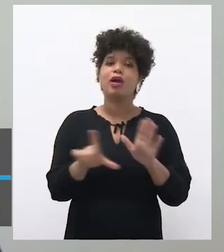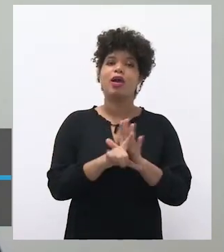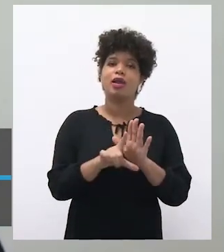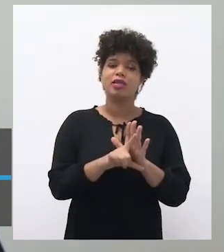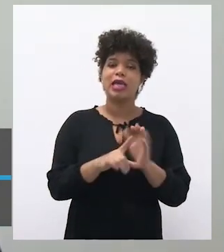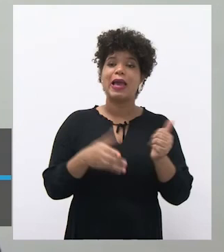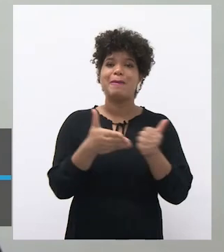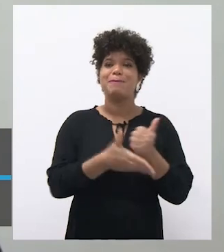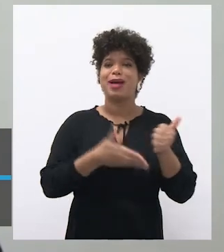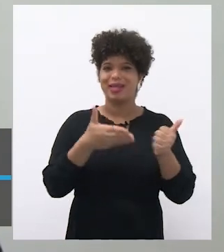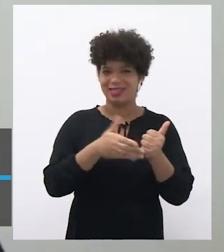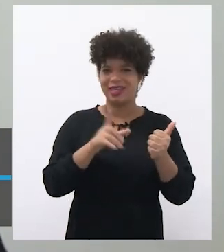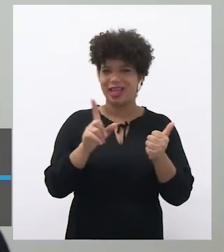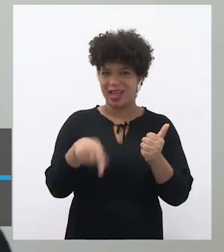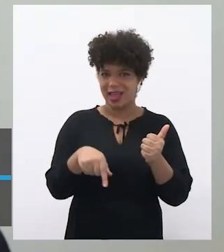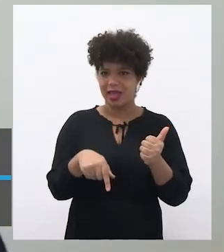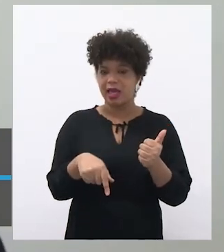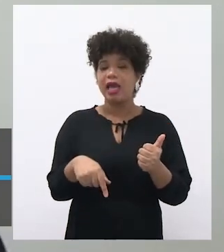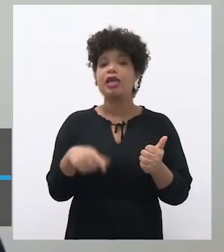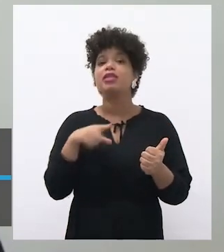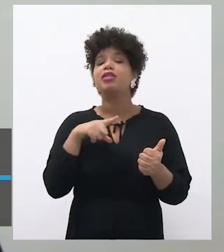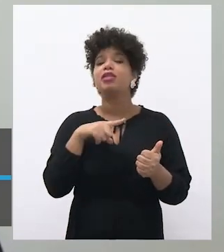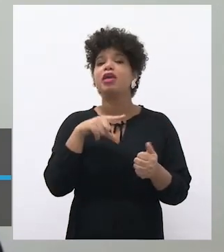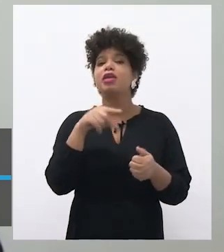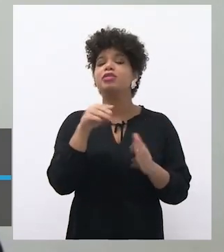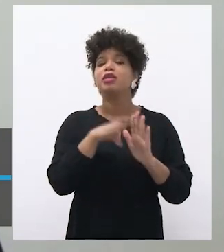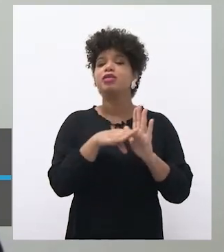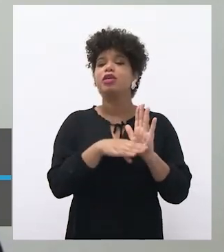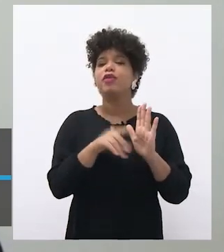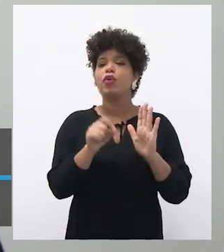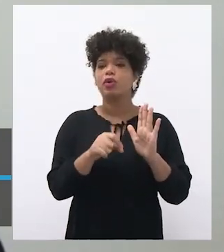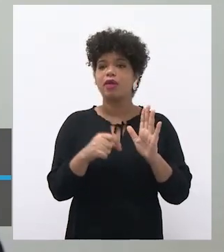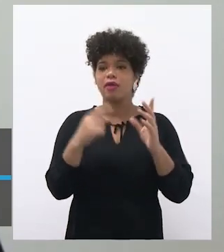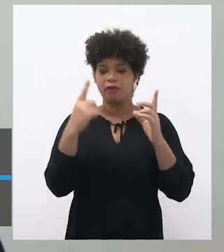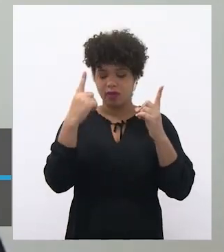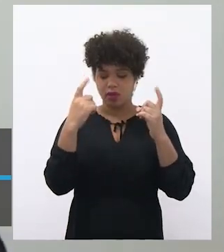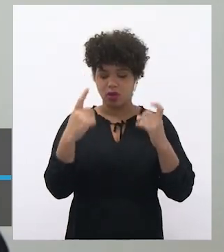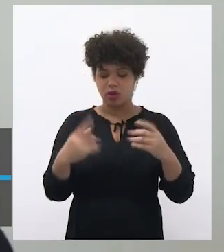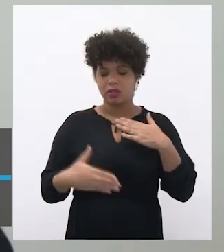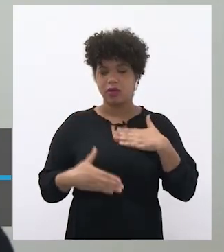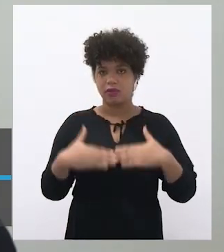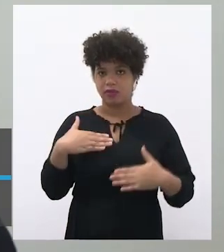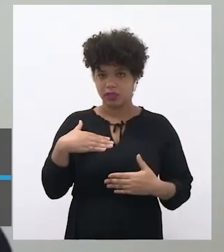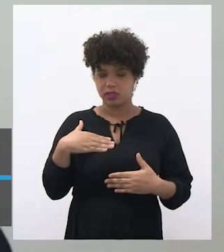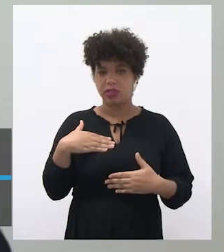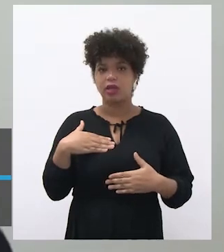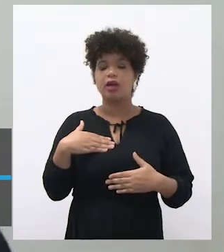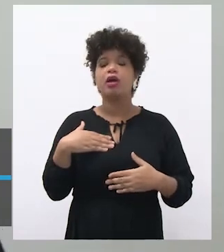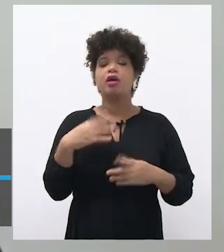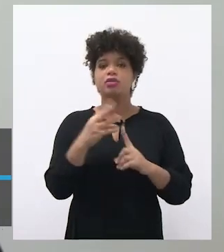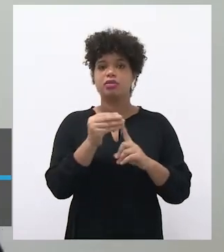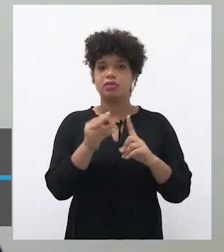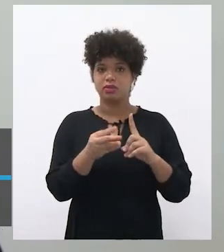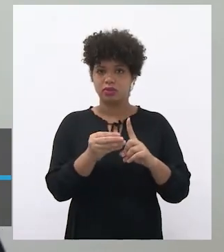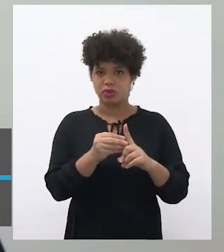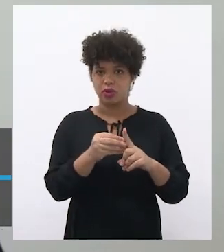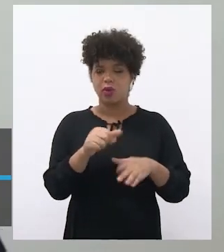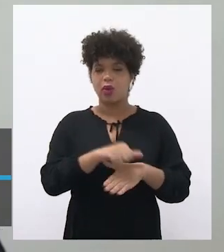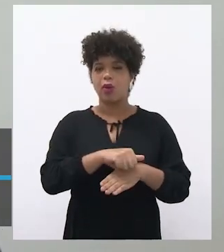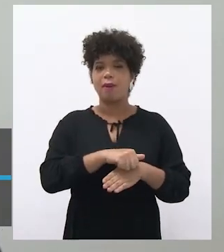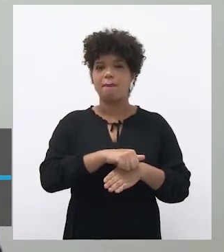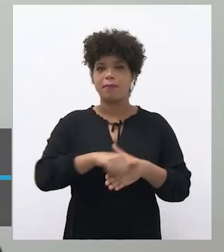de promulgação e de conceitos iniciais aí da Lei Maria da Penha. Destacaria ainda, né, que a Lei Maria da Penha, assim